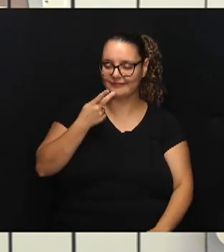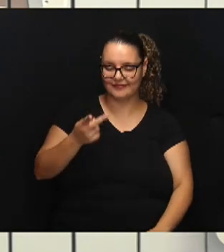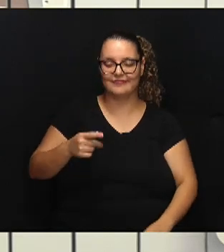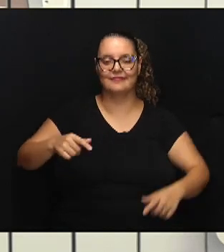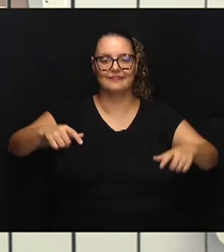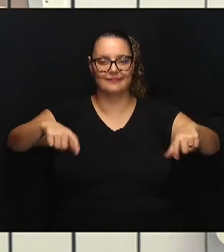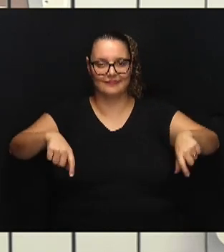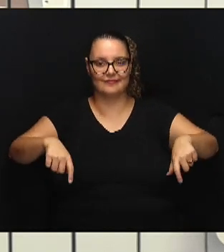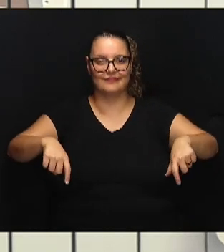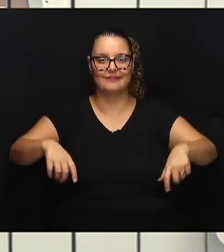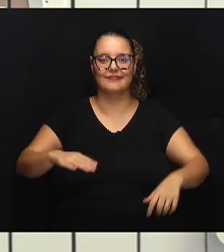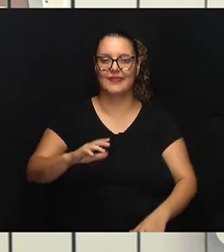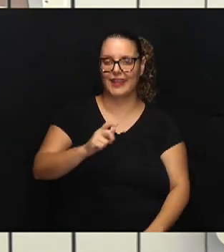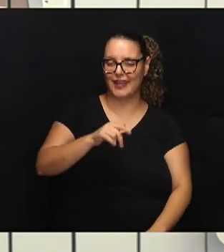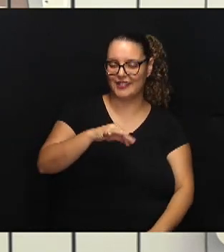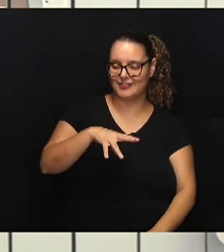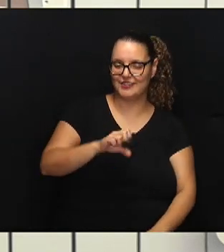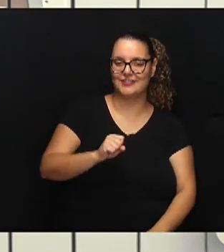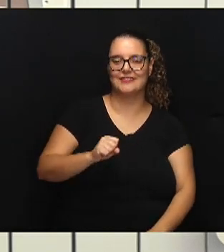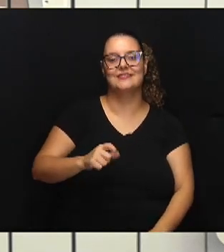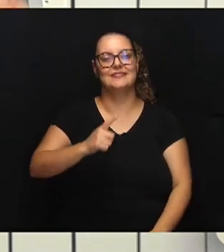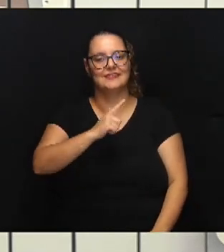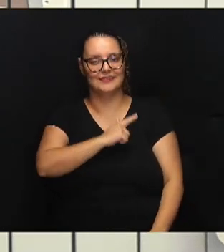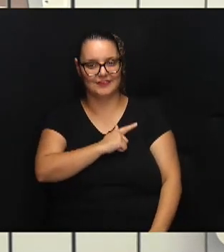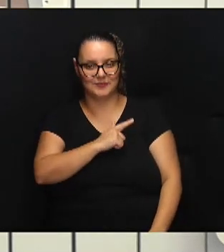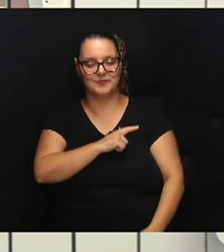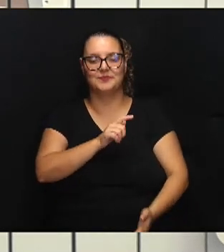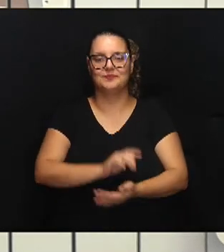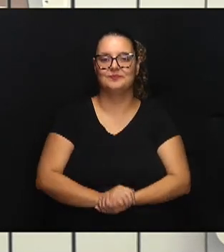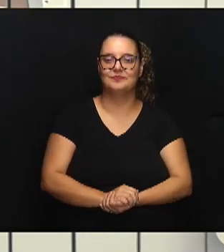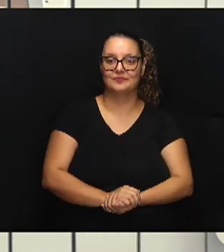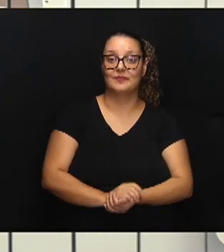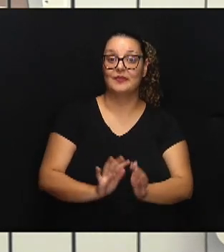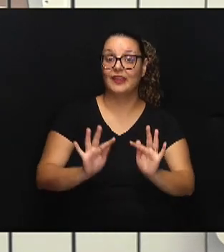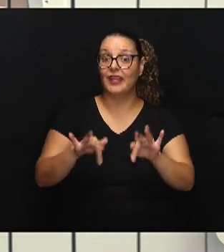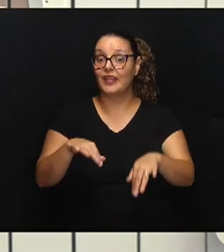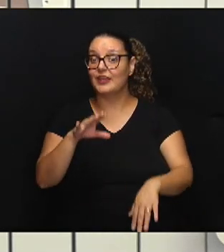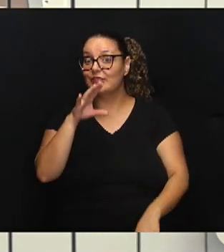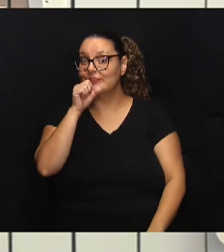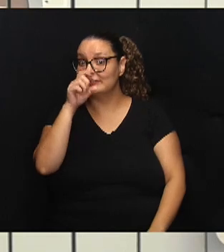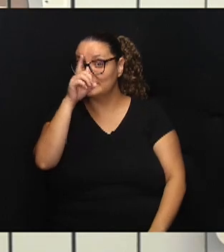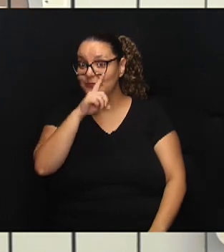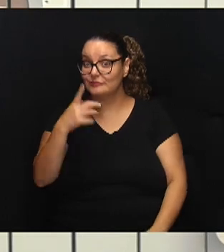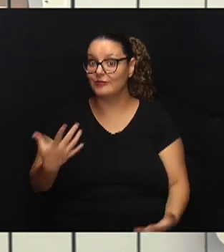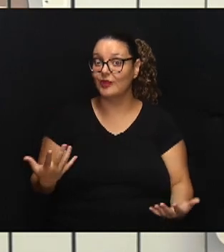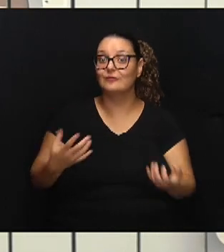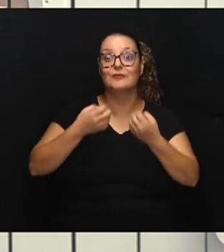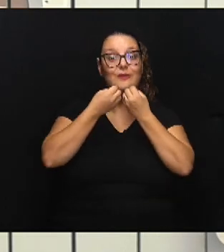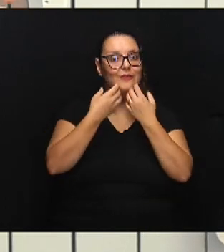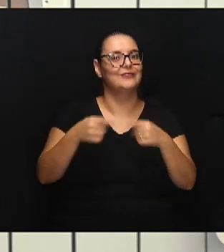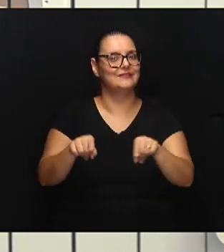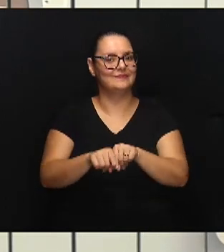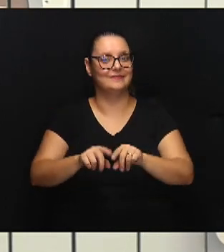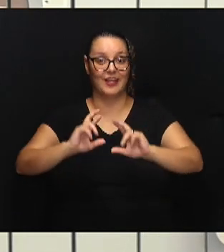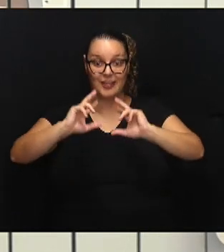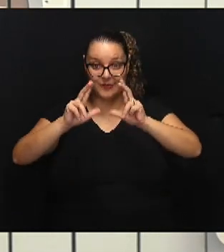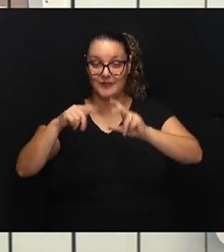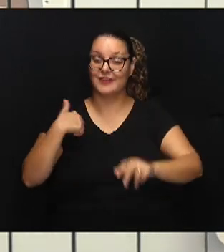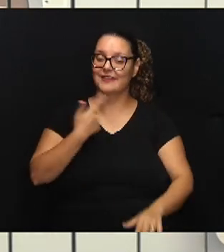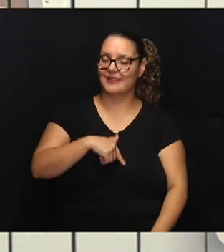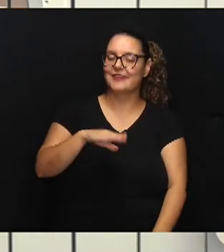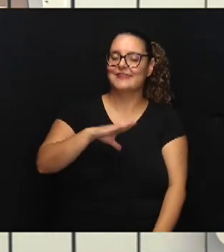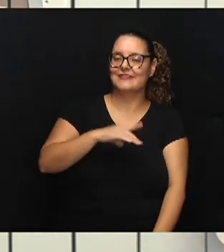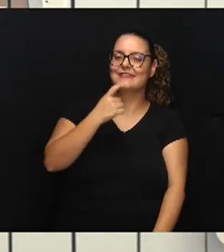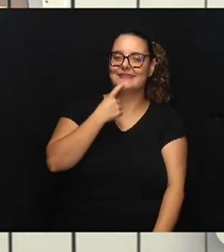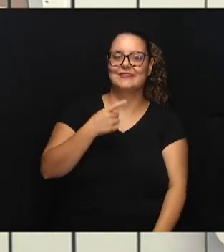história de Caxias e Guarani. E o fim de semana foi muito bom também para o vôlei aqui da nossa cidade,